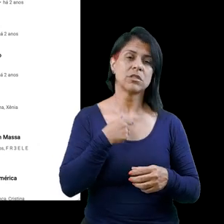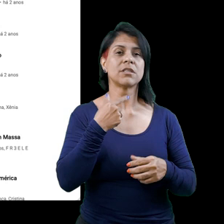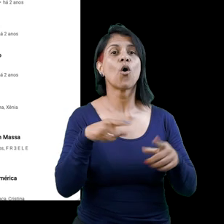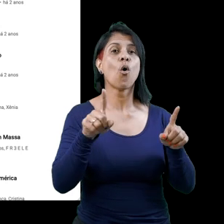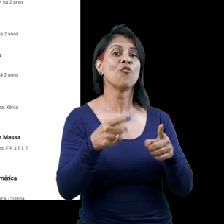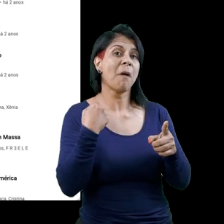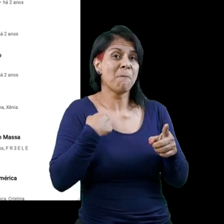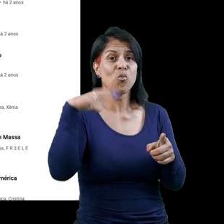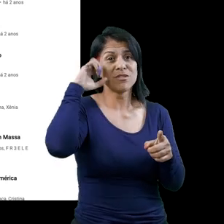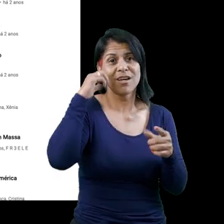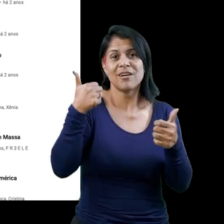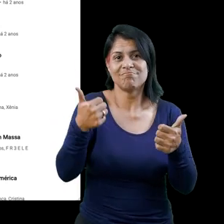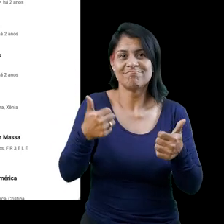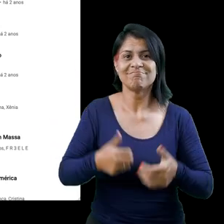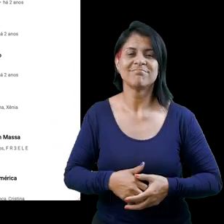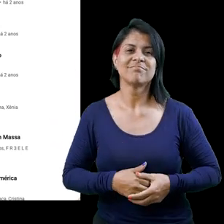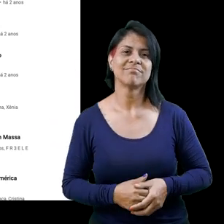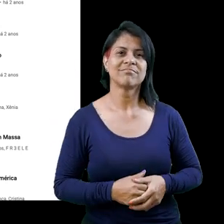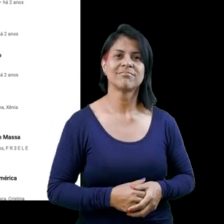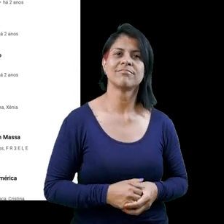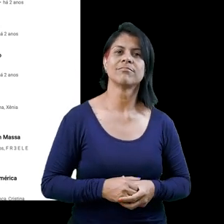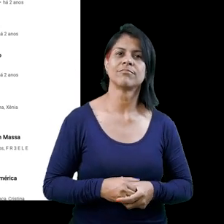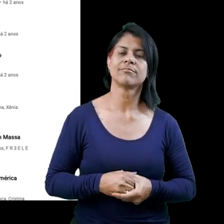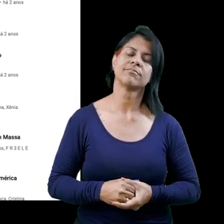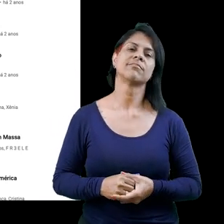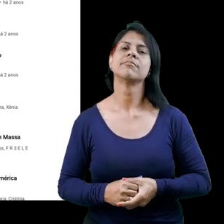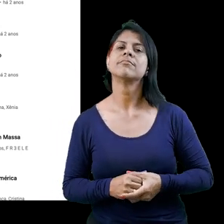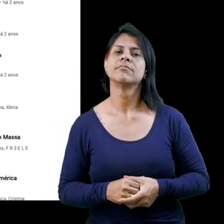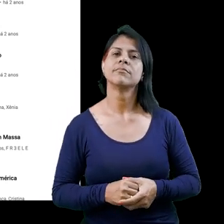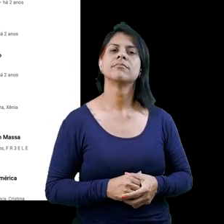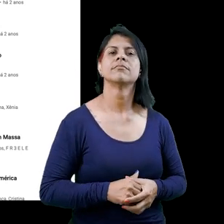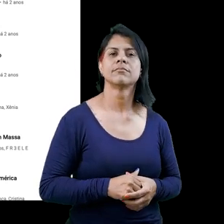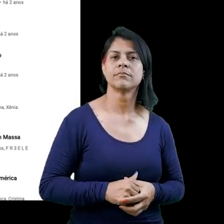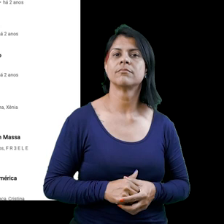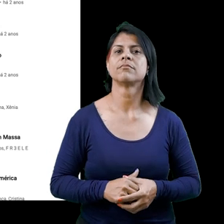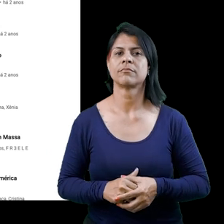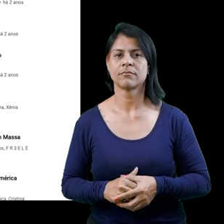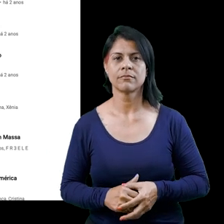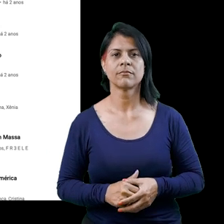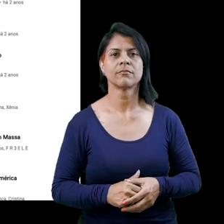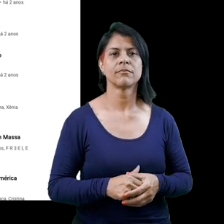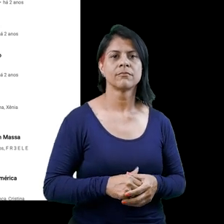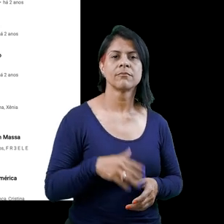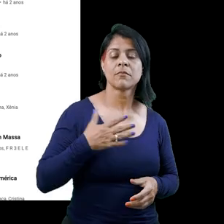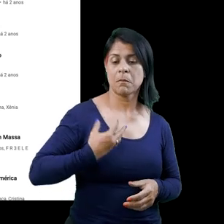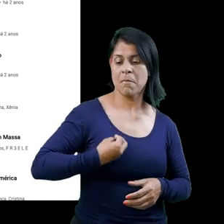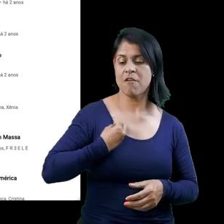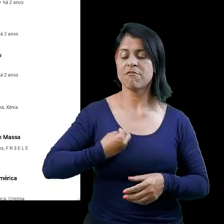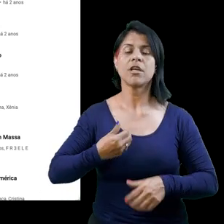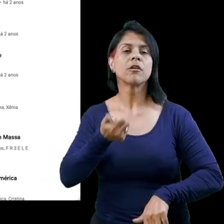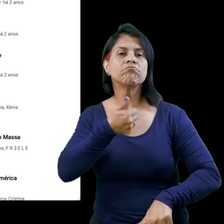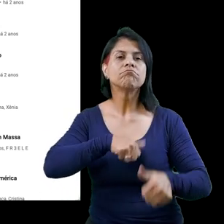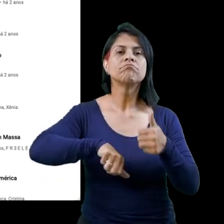porra. Então, amigo, queria dizer assim, você foi na minha vida, sabe, pra somar, uma